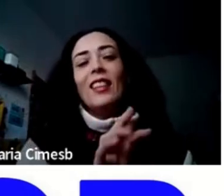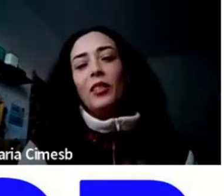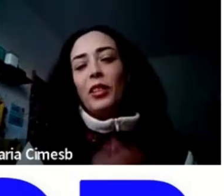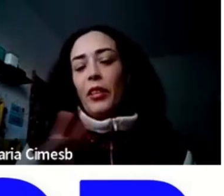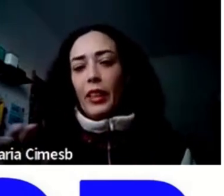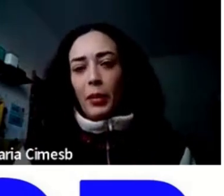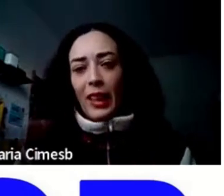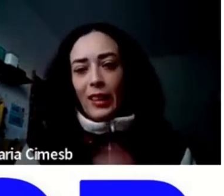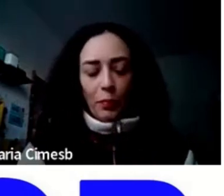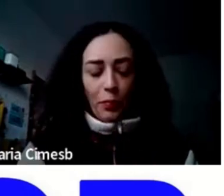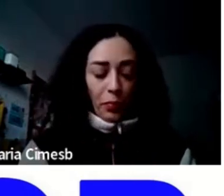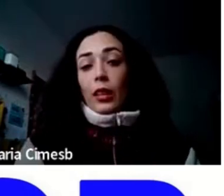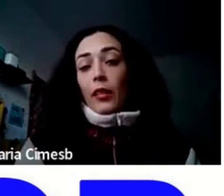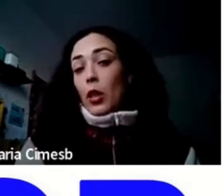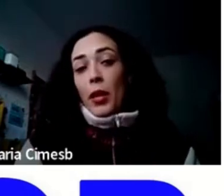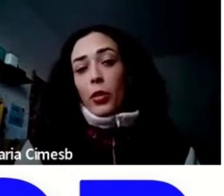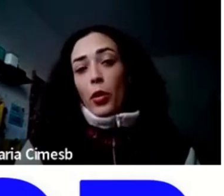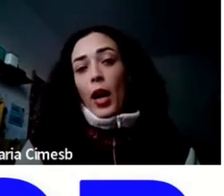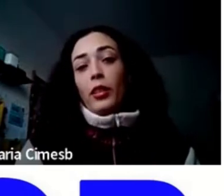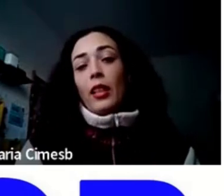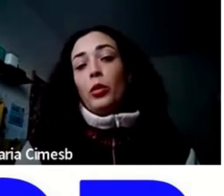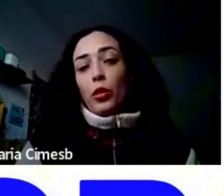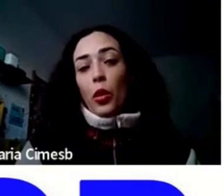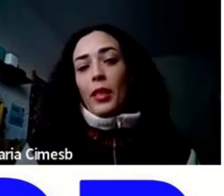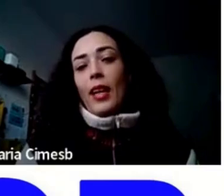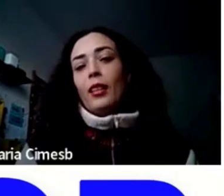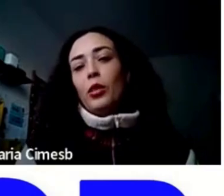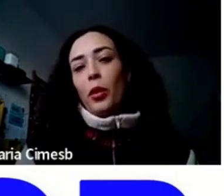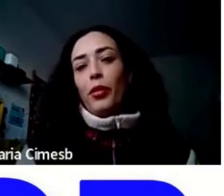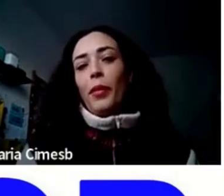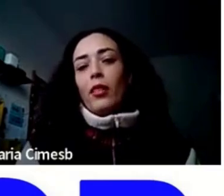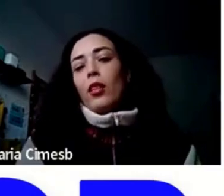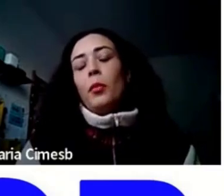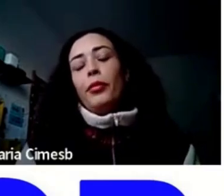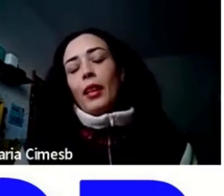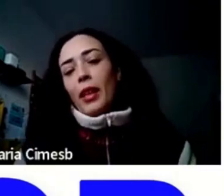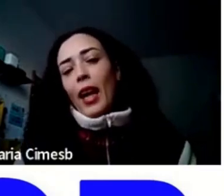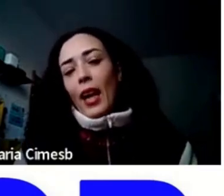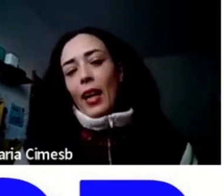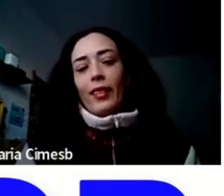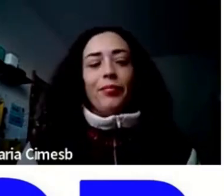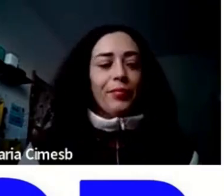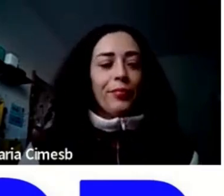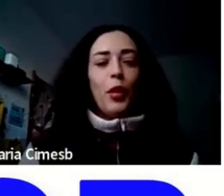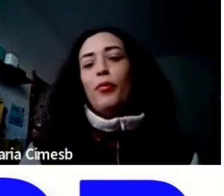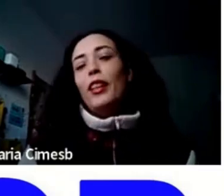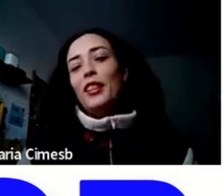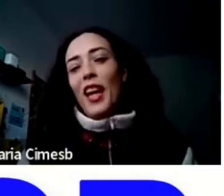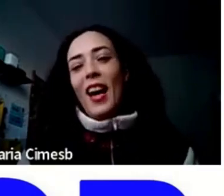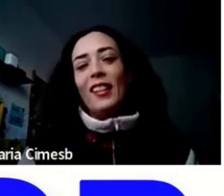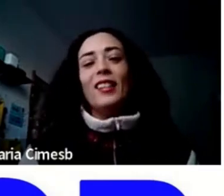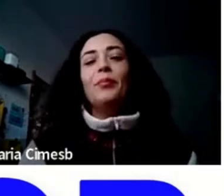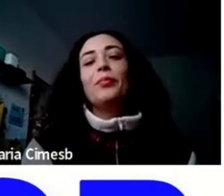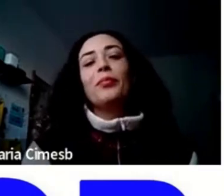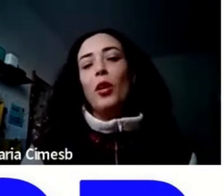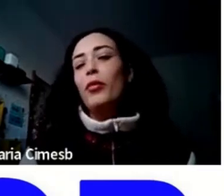diferença aí, né? Tradução e interpretação. Então, ele começou, aí os alunos começaram no movimento. Como fala obrigada? Como fala